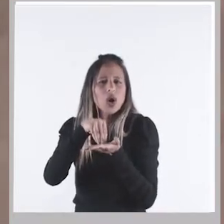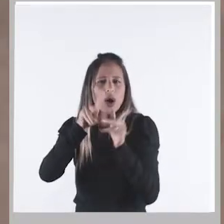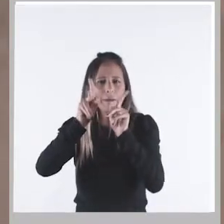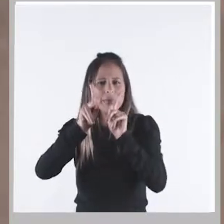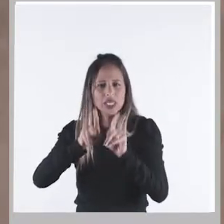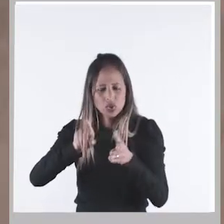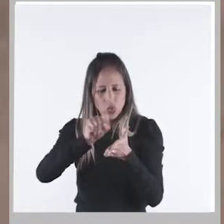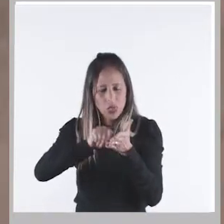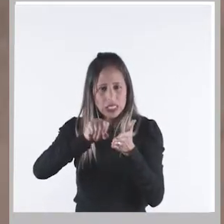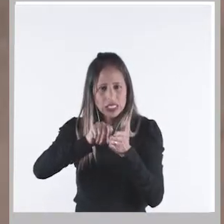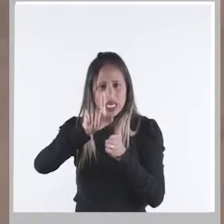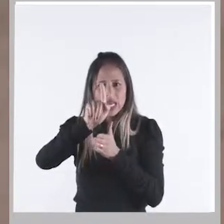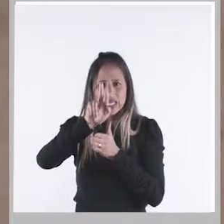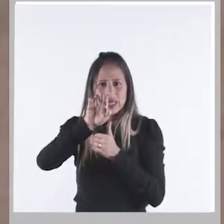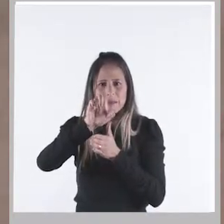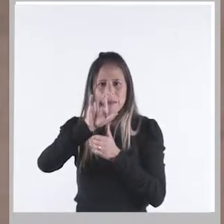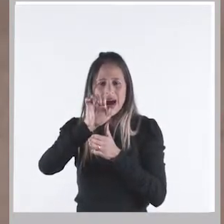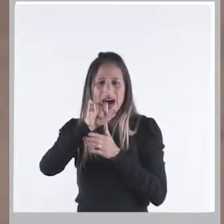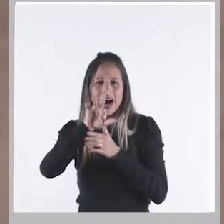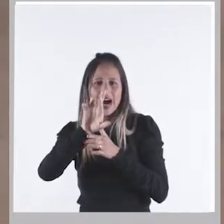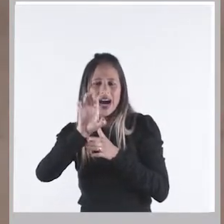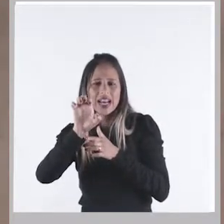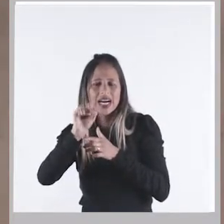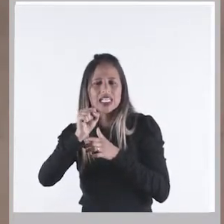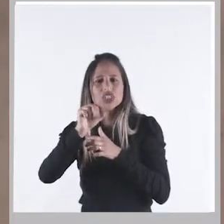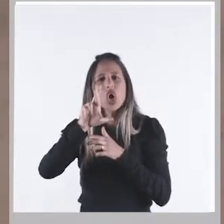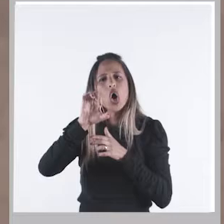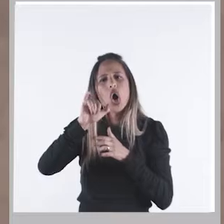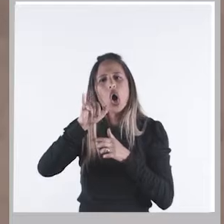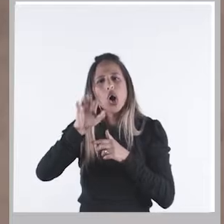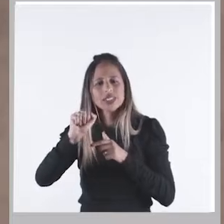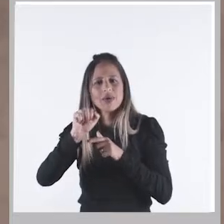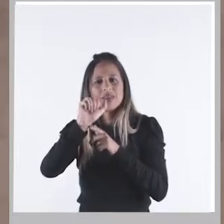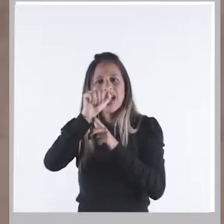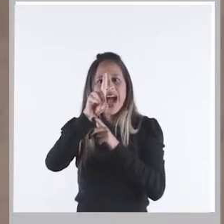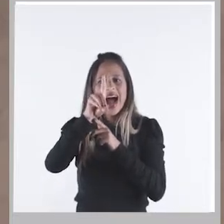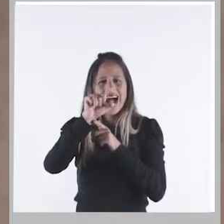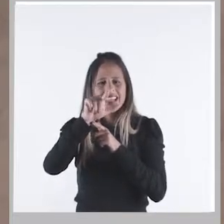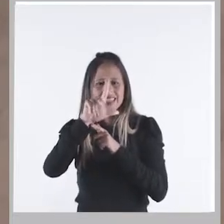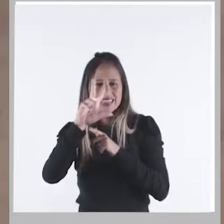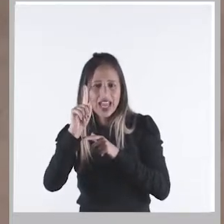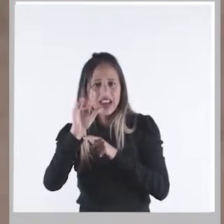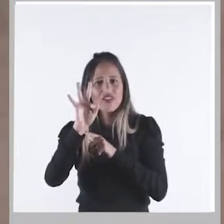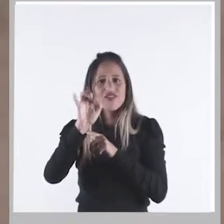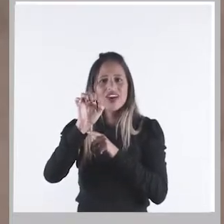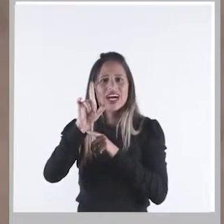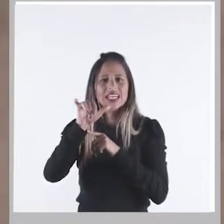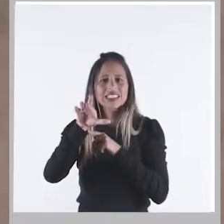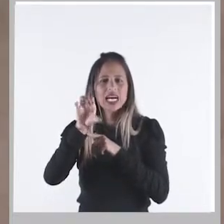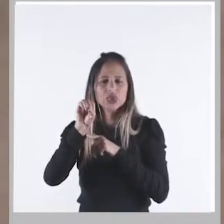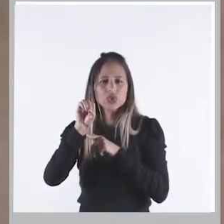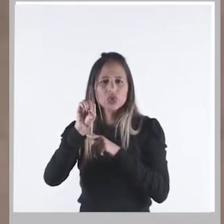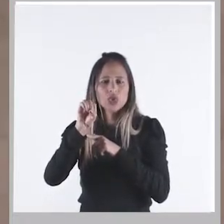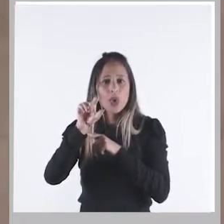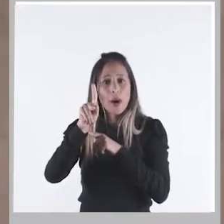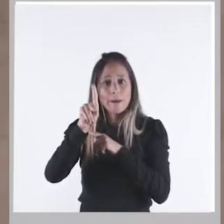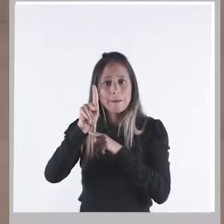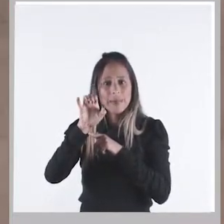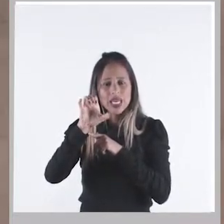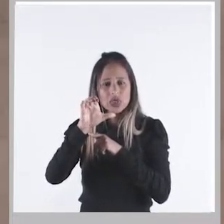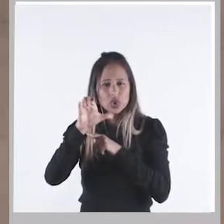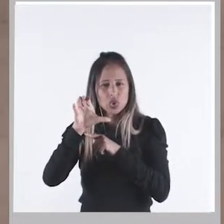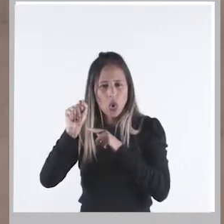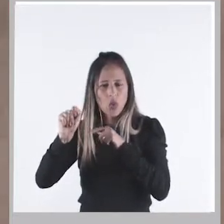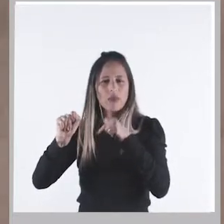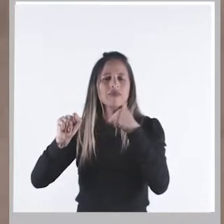como Guimarães Rosa, Adélia Prado, né? O próprio Fernando Pessoa, né?